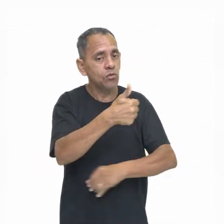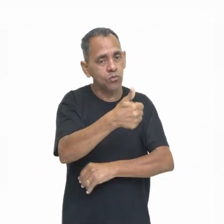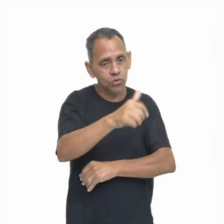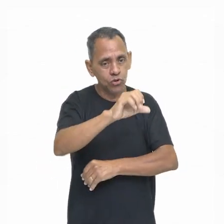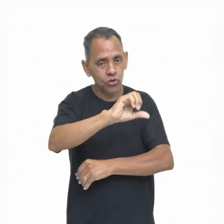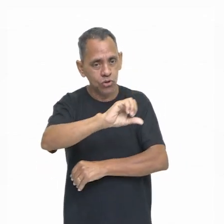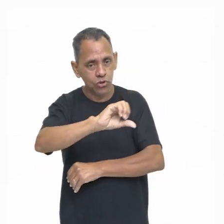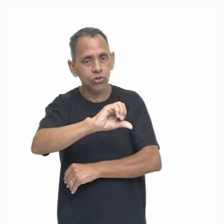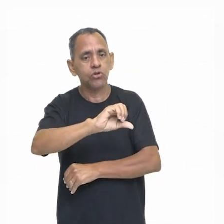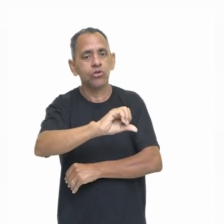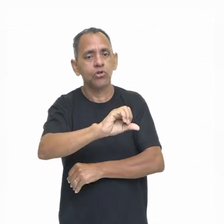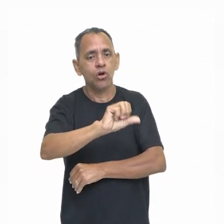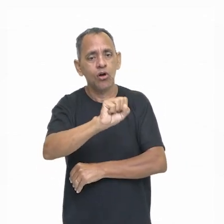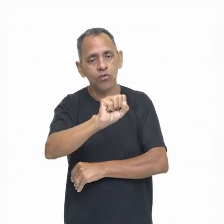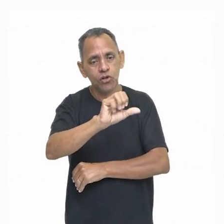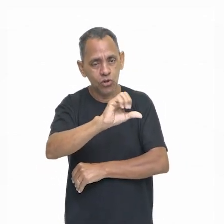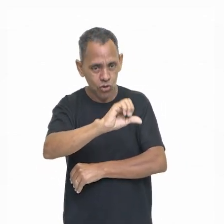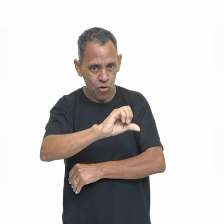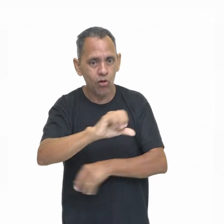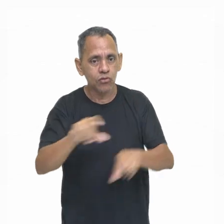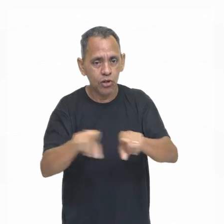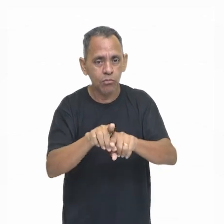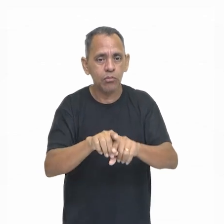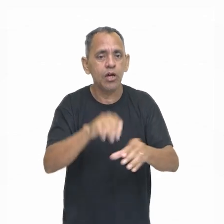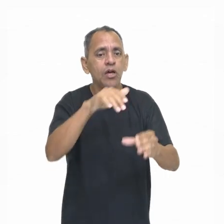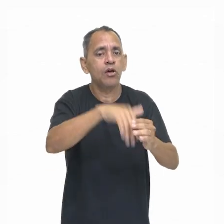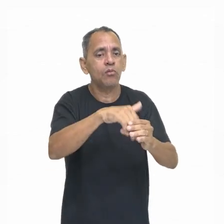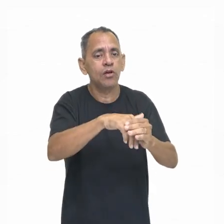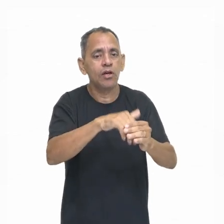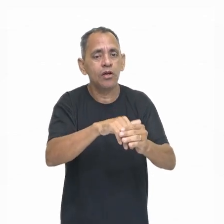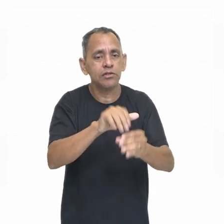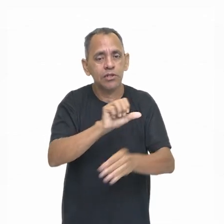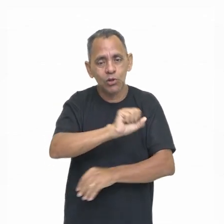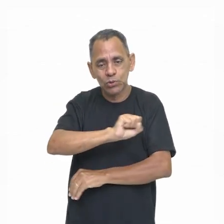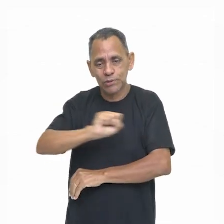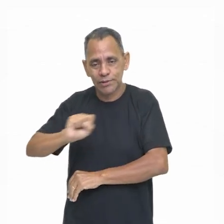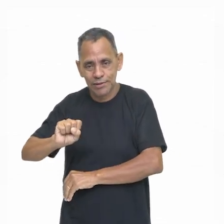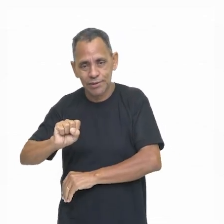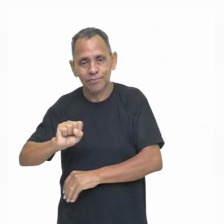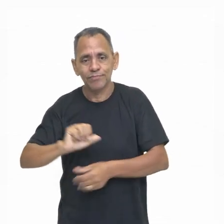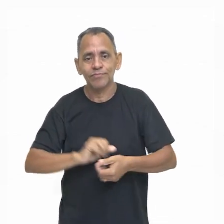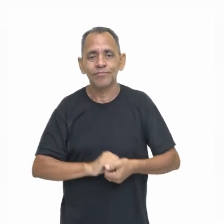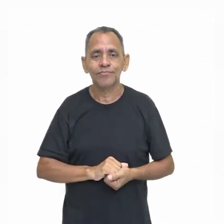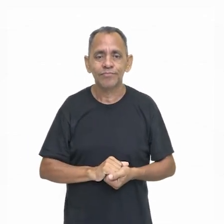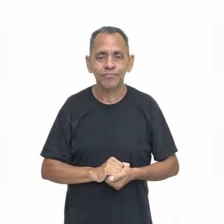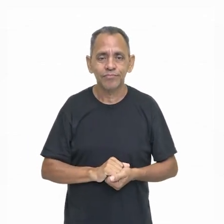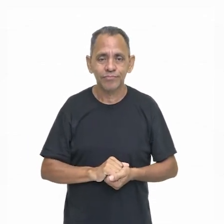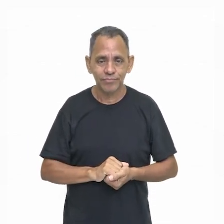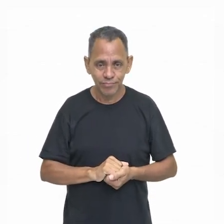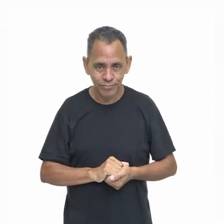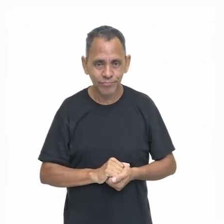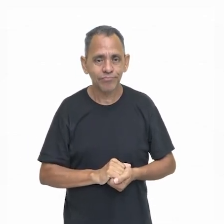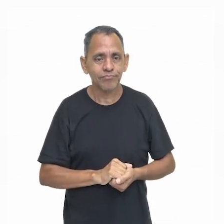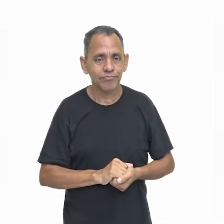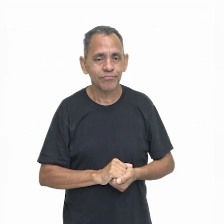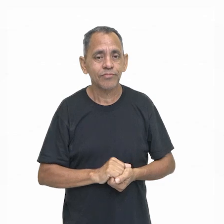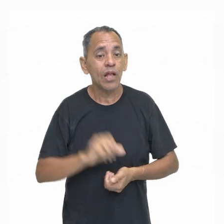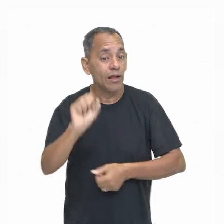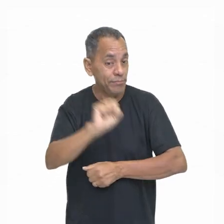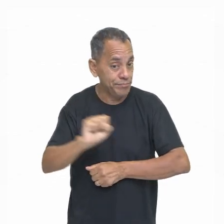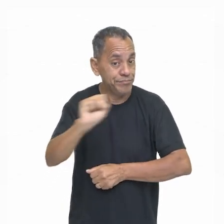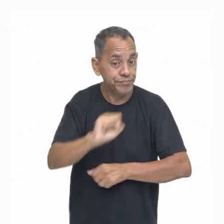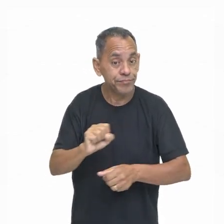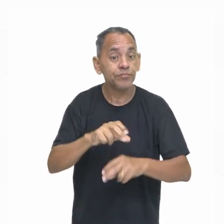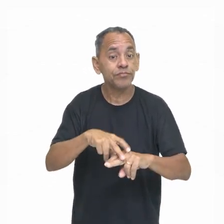1989 é apelidada por muita gente de uma eleição solteira. Por quê? Porque normalmente quando você vê os pleitos eleitorais, não